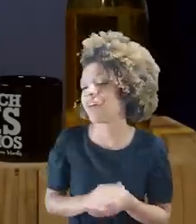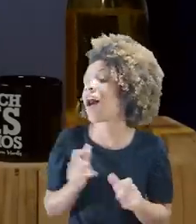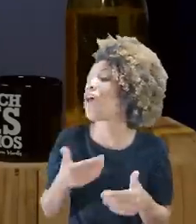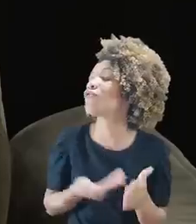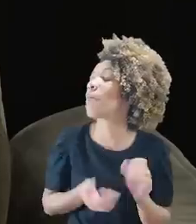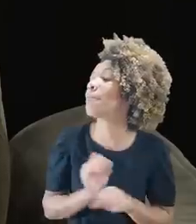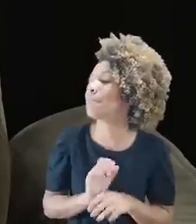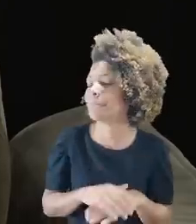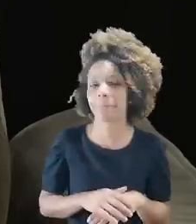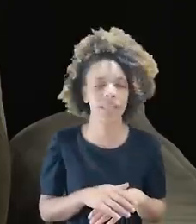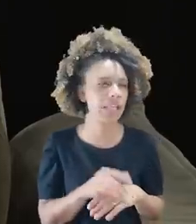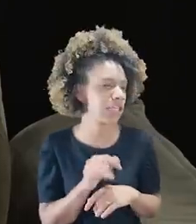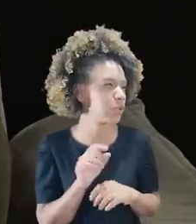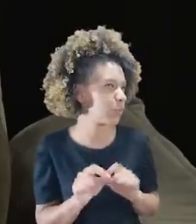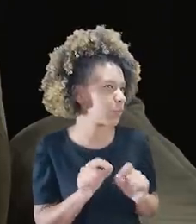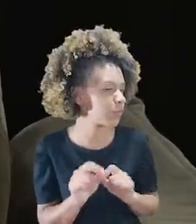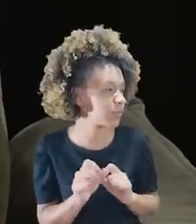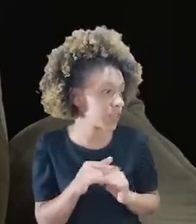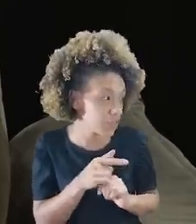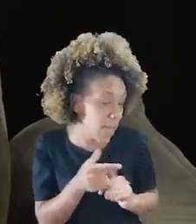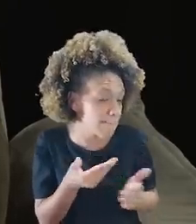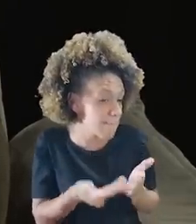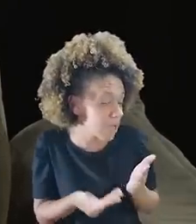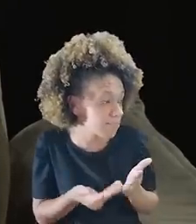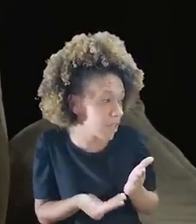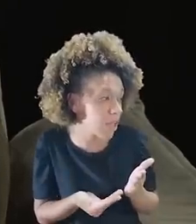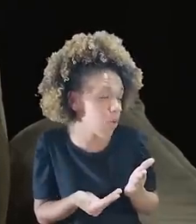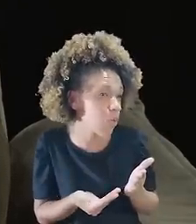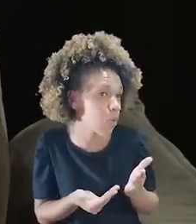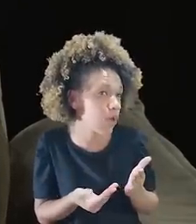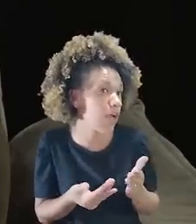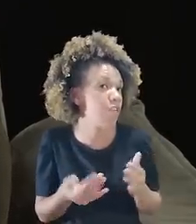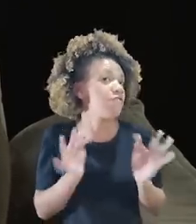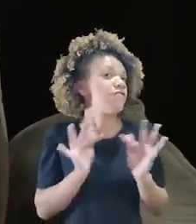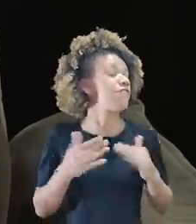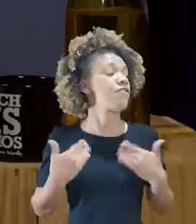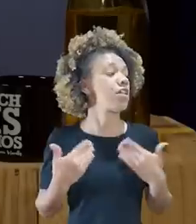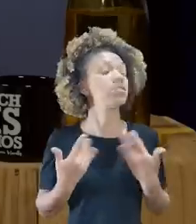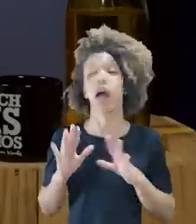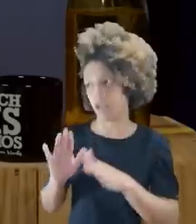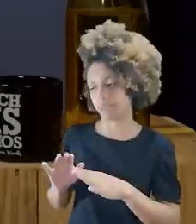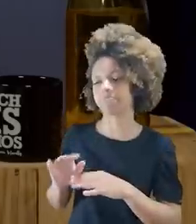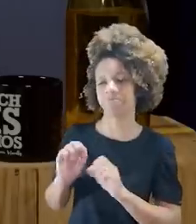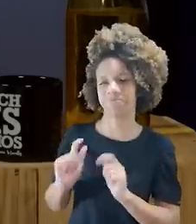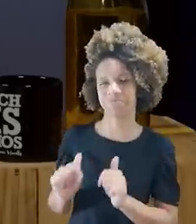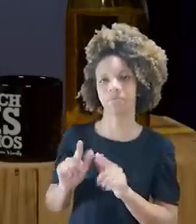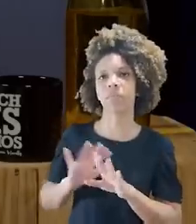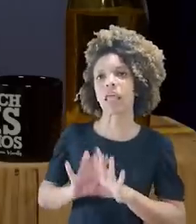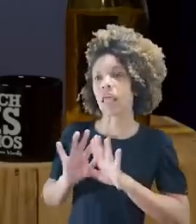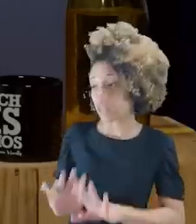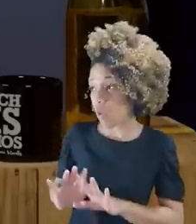onde eu parei não você tava falando sobre tipo se você perdeu que você tava muito feliz no começo não então o que eu